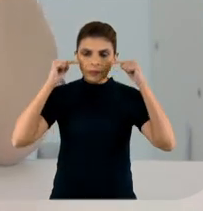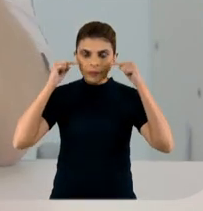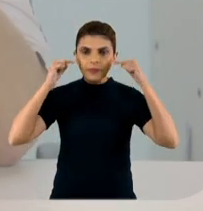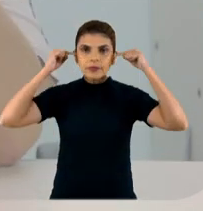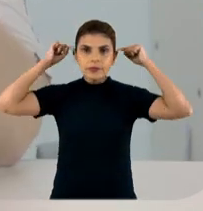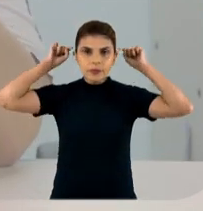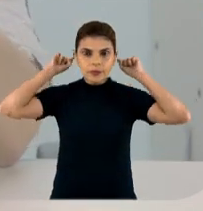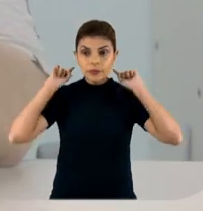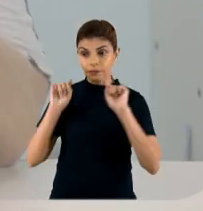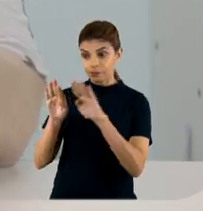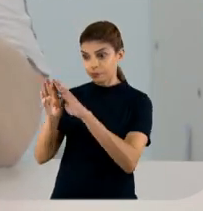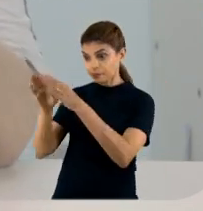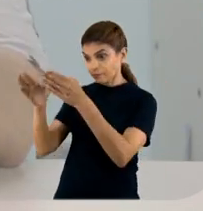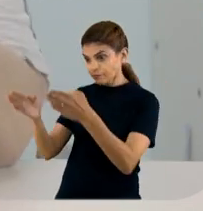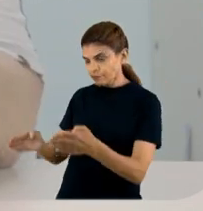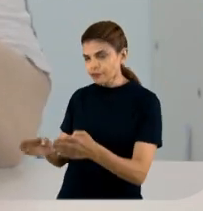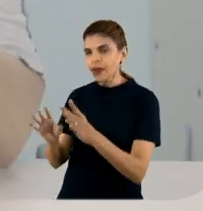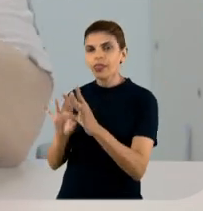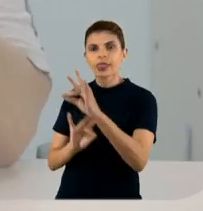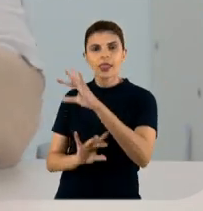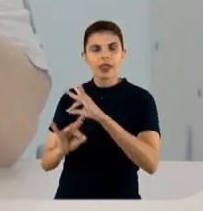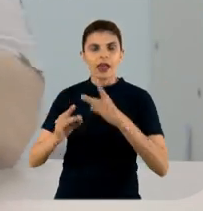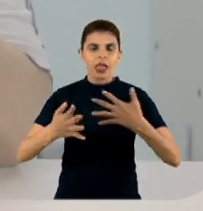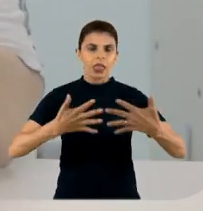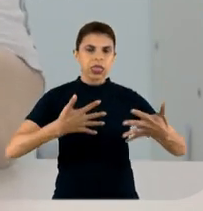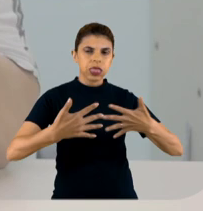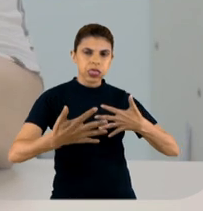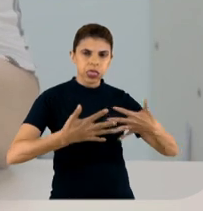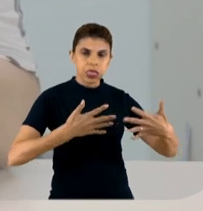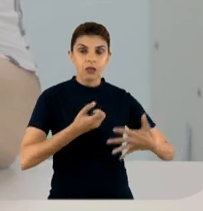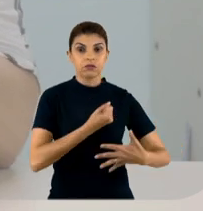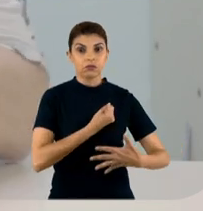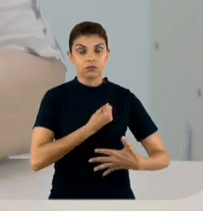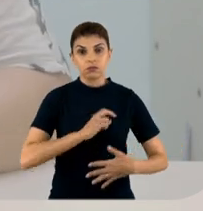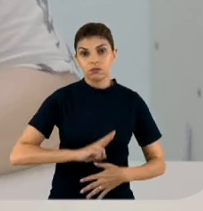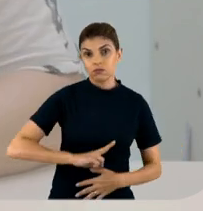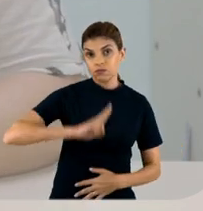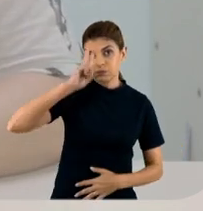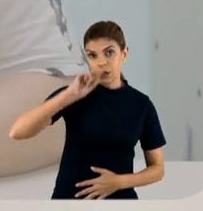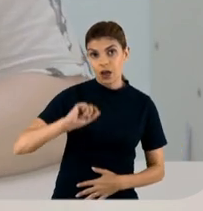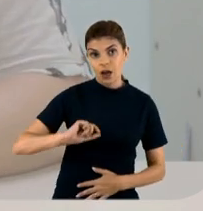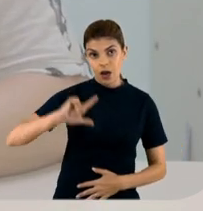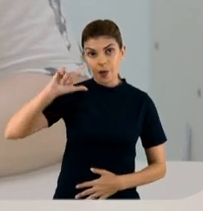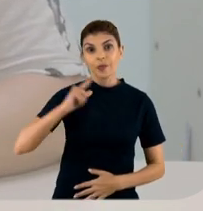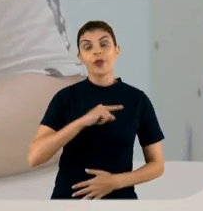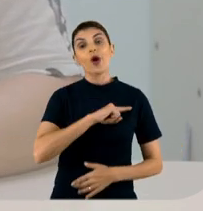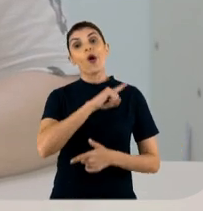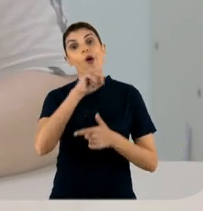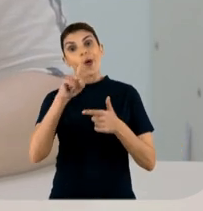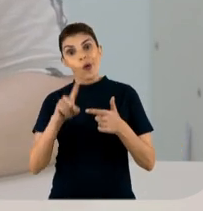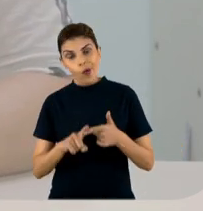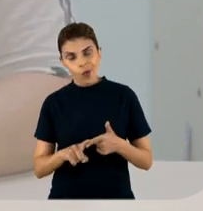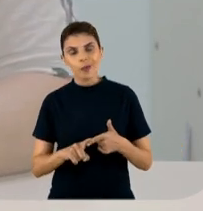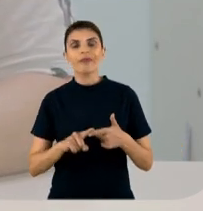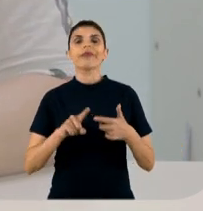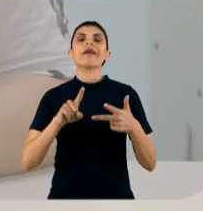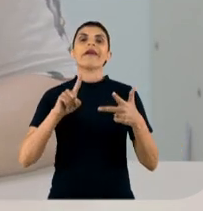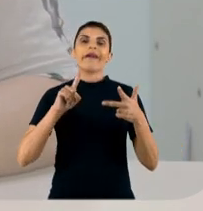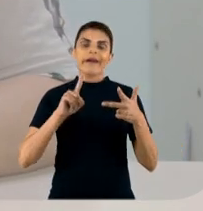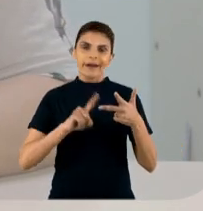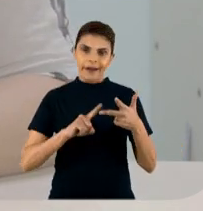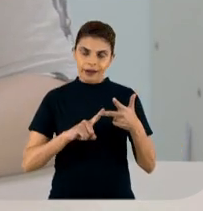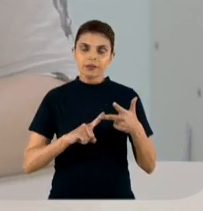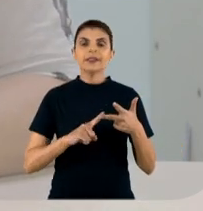nasal que o ar vem humidificado aquecido em um fluxo bem alto e a outra possibilidade é a